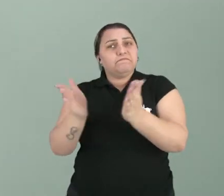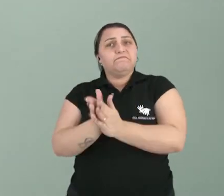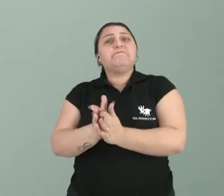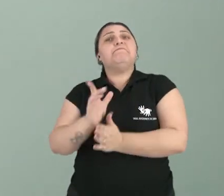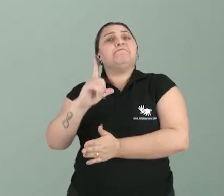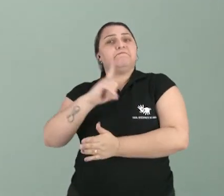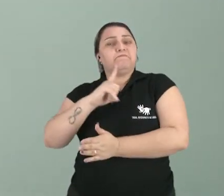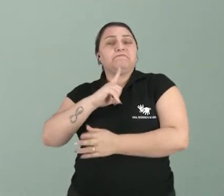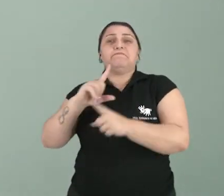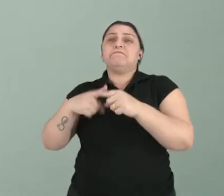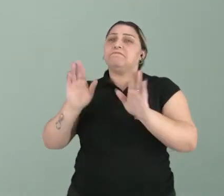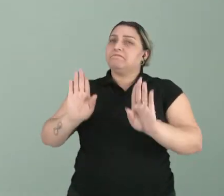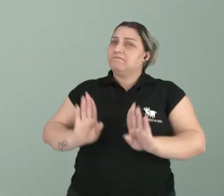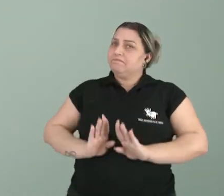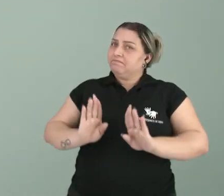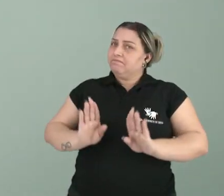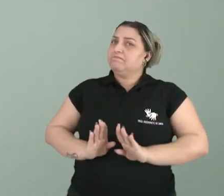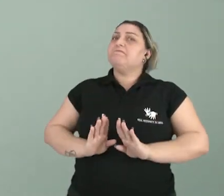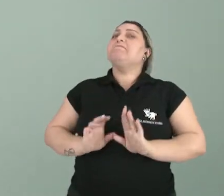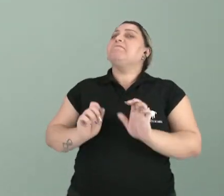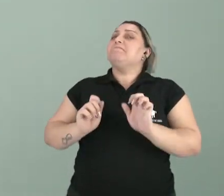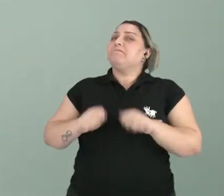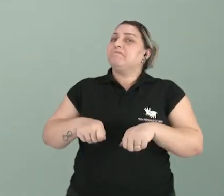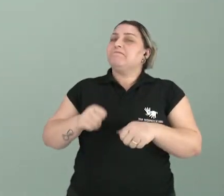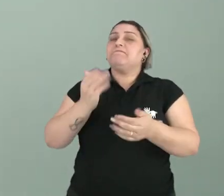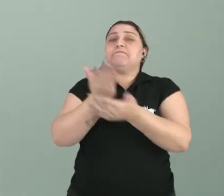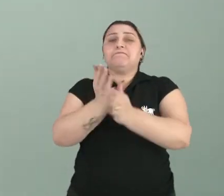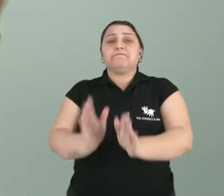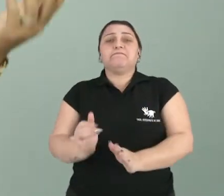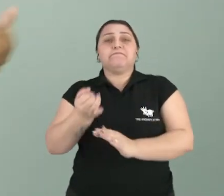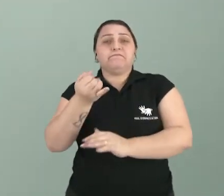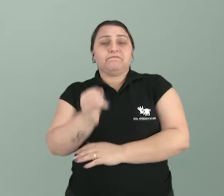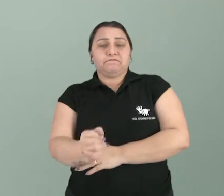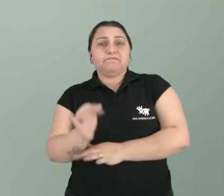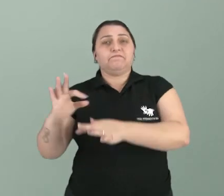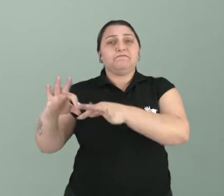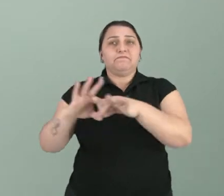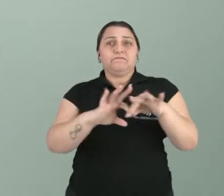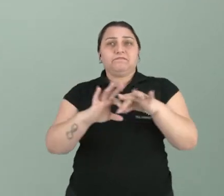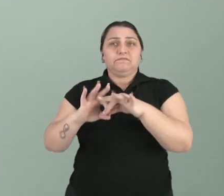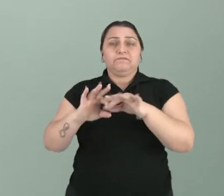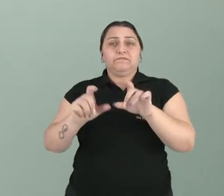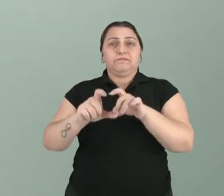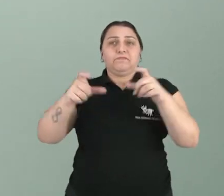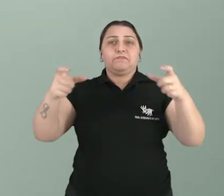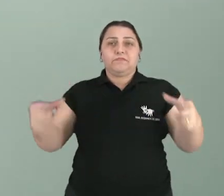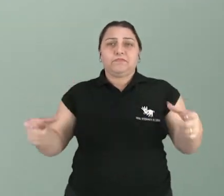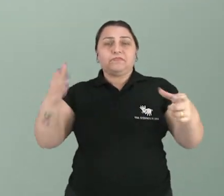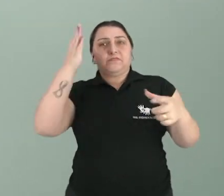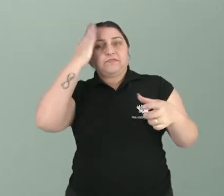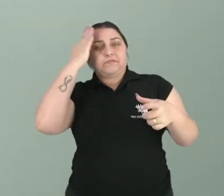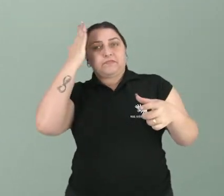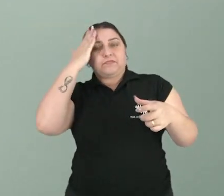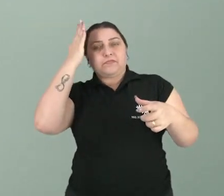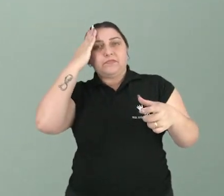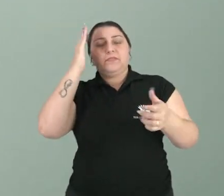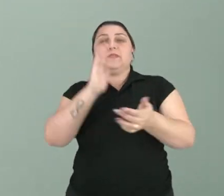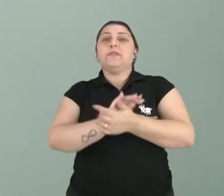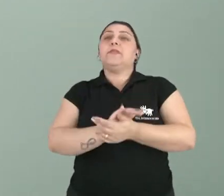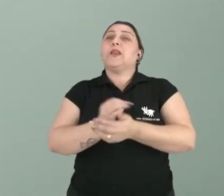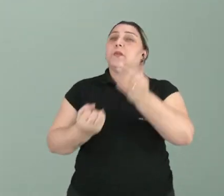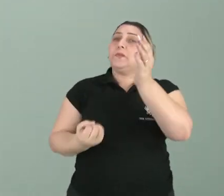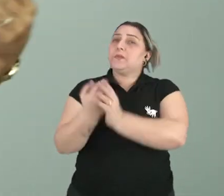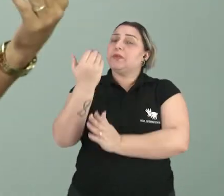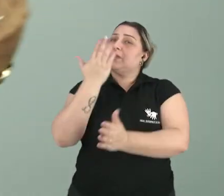até existir, mas a fome é possível acabar. Se a gente analisar num contexto amplo, nós sabemos que a produção de alimento